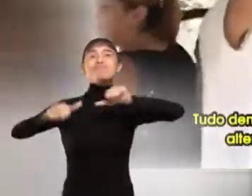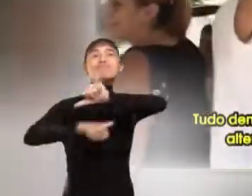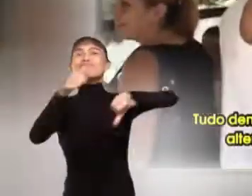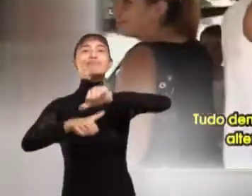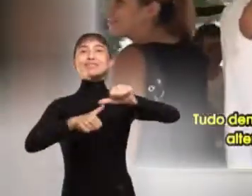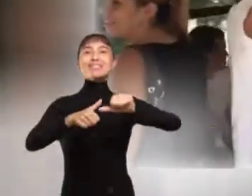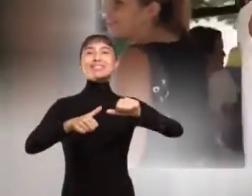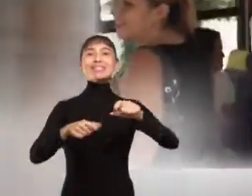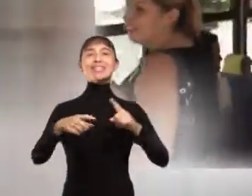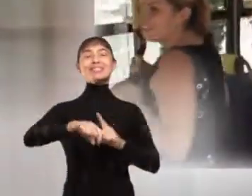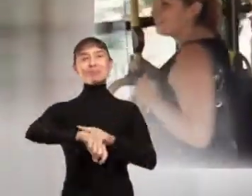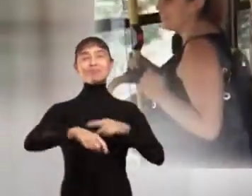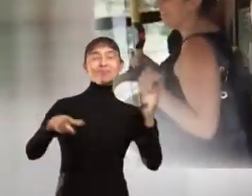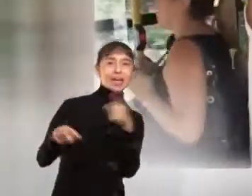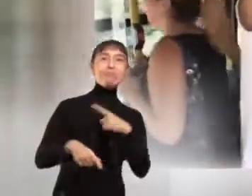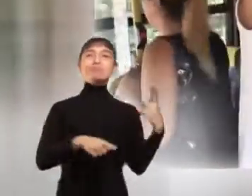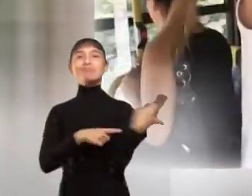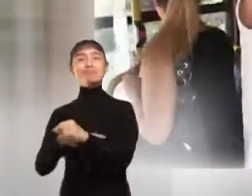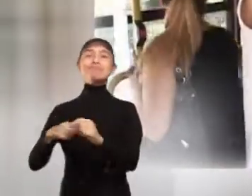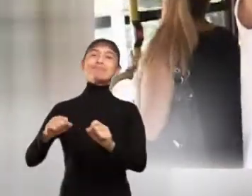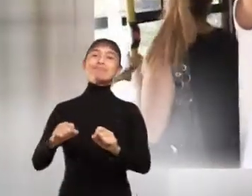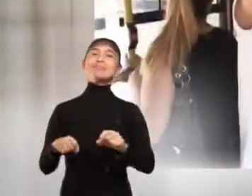no movimento.